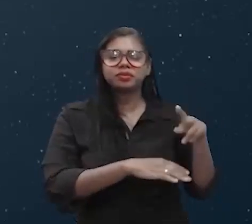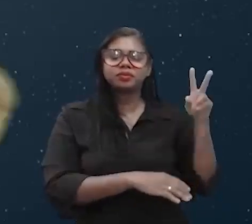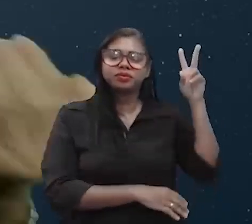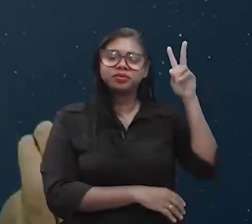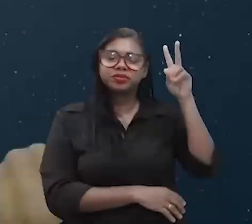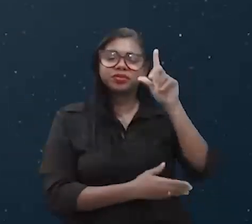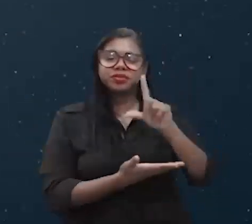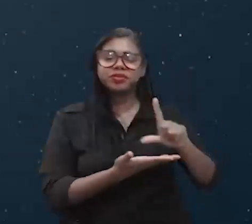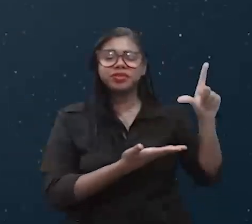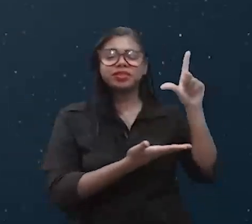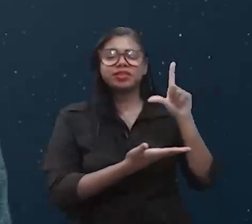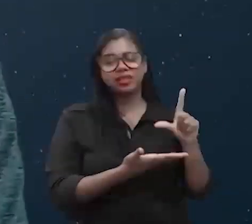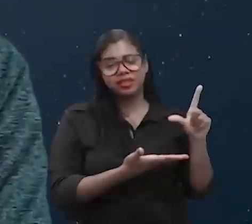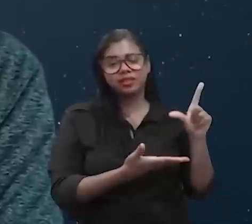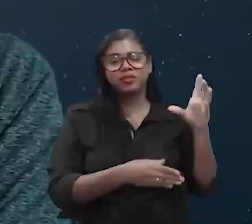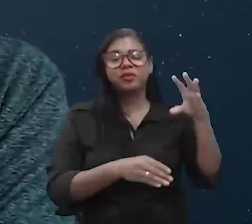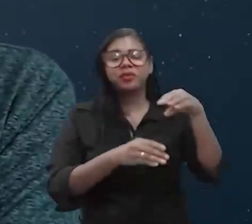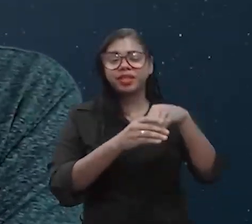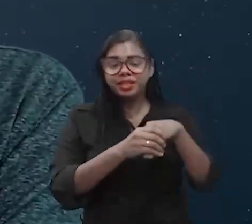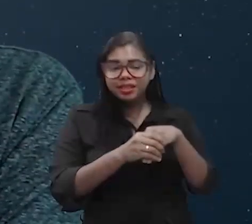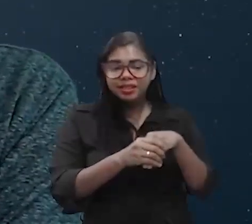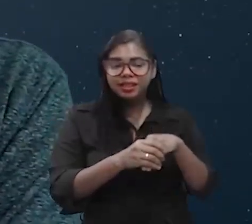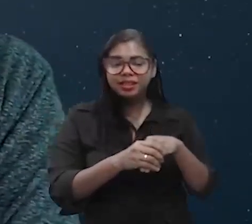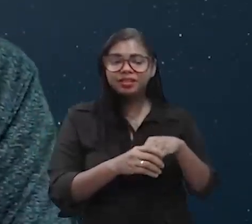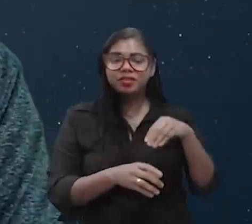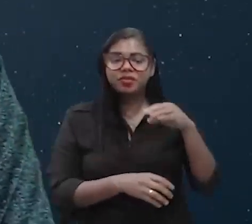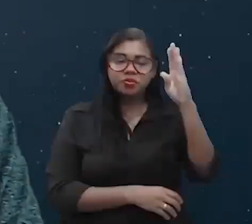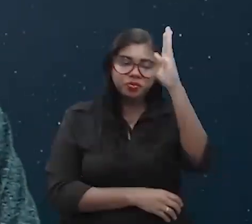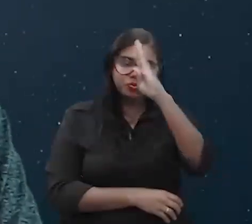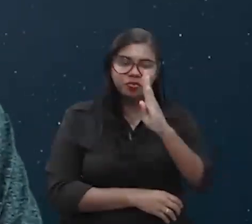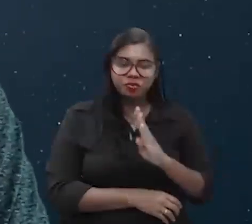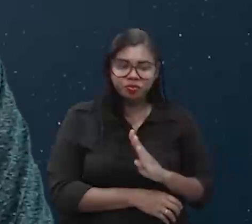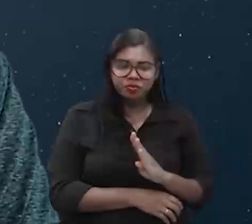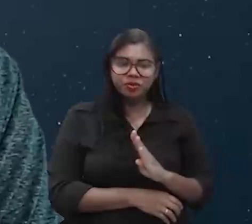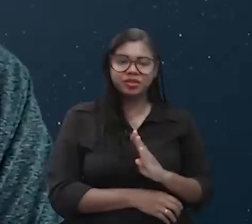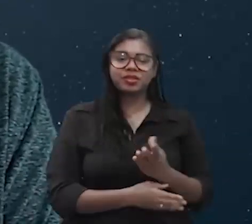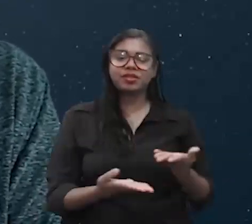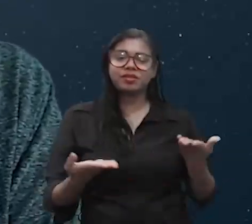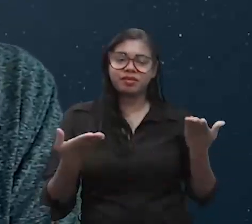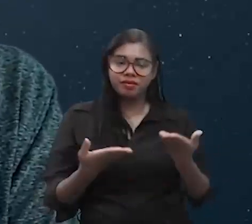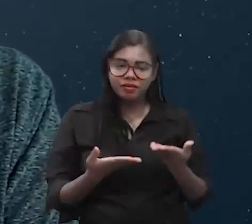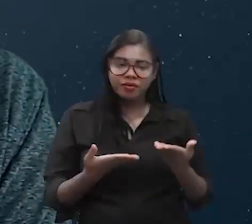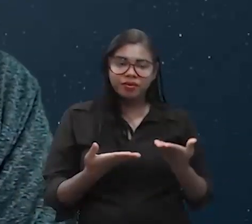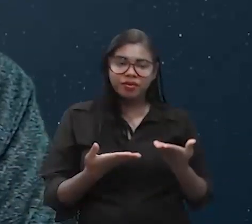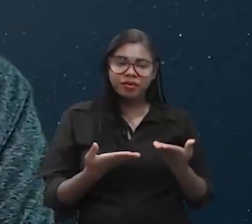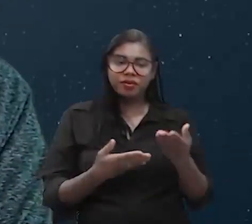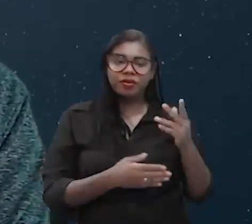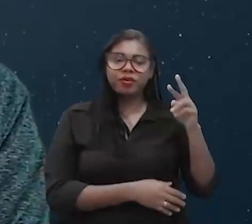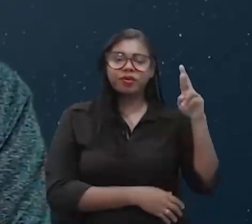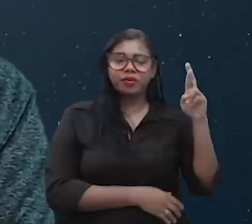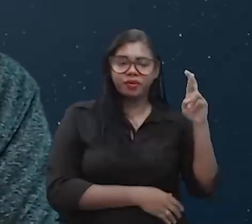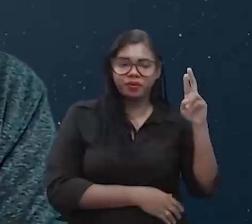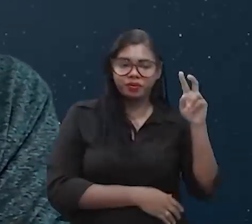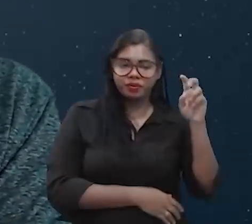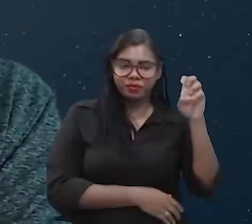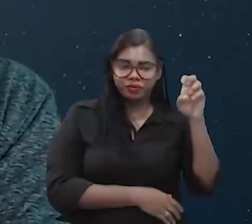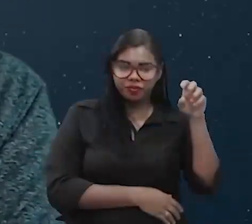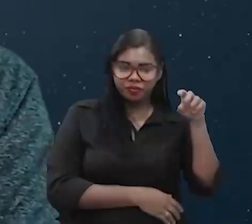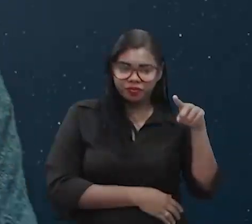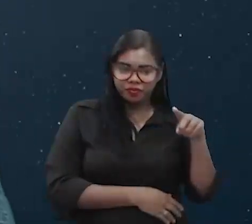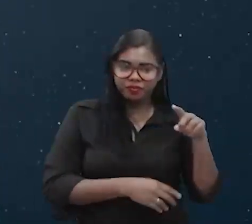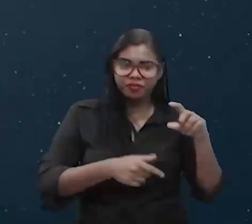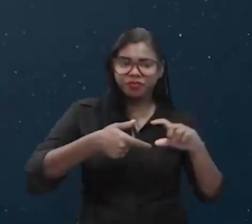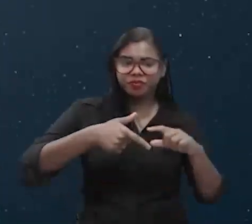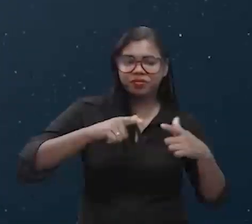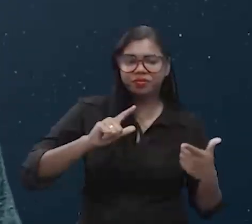de dentro para fora. Agora, no modernismo, ou a partir do pré-modernismo, que é a nossa tônica agora, é que a gente